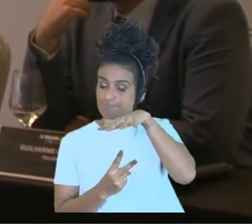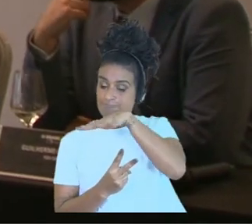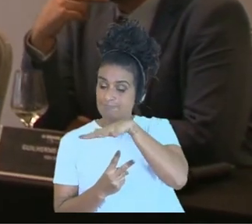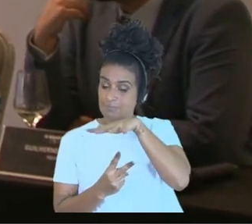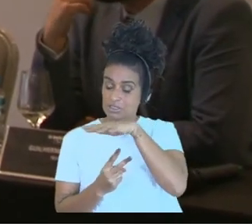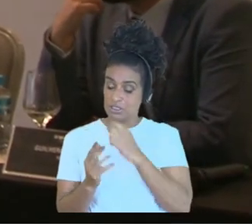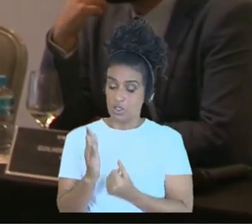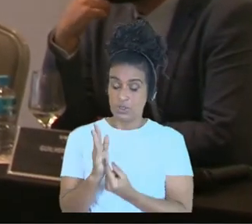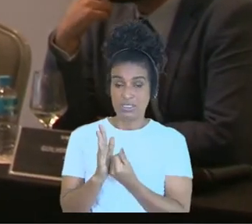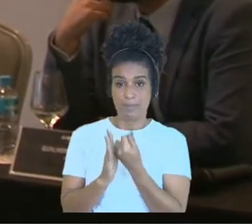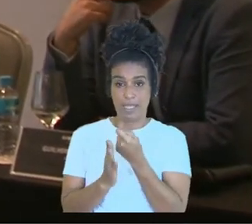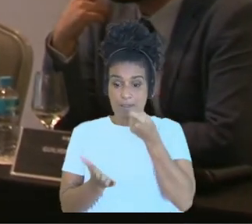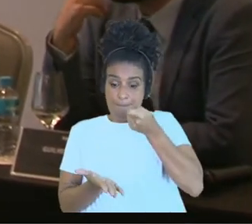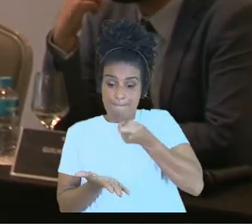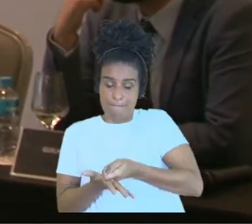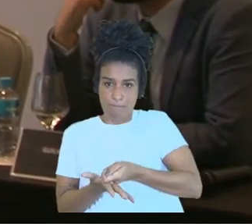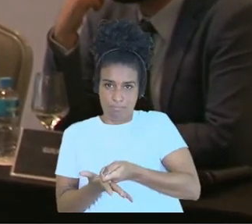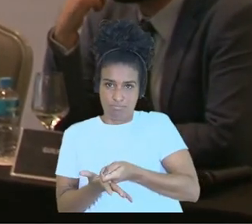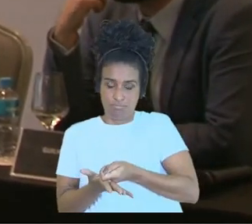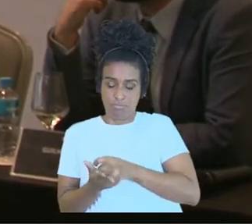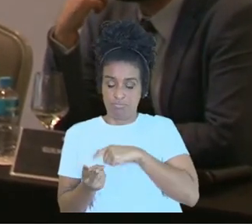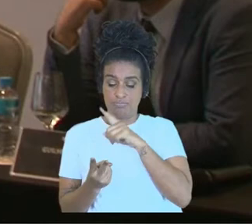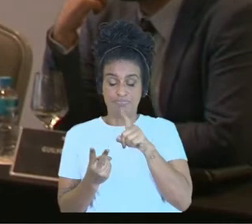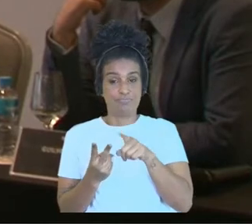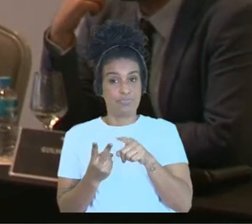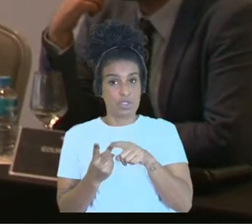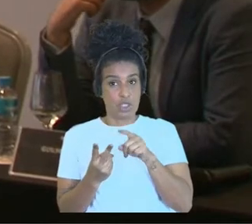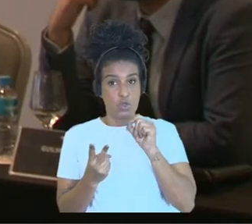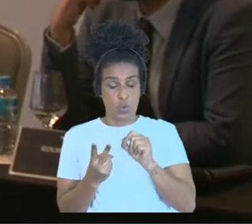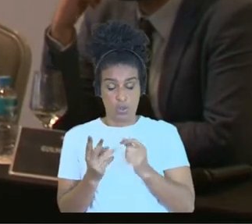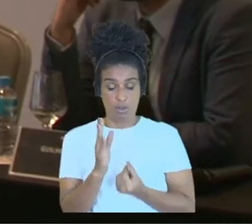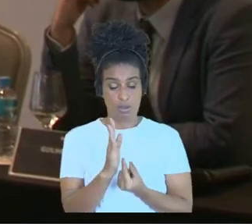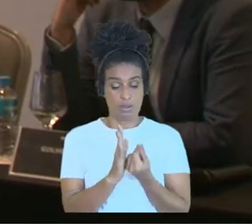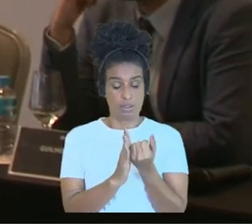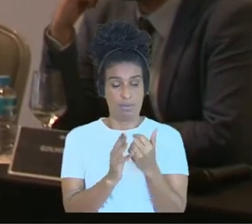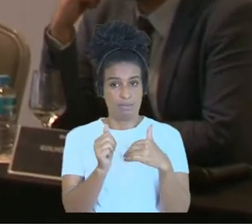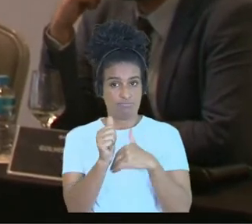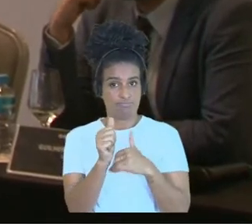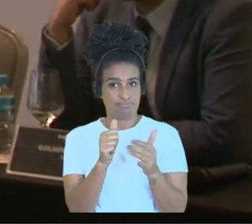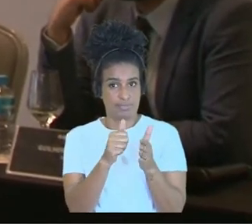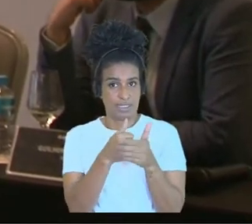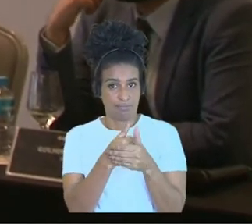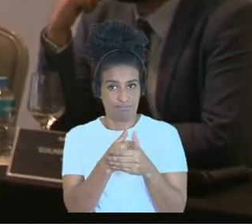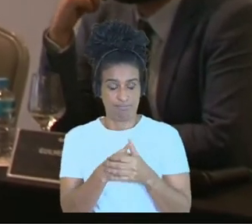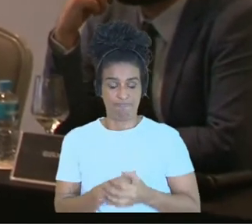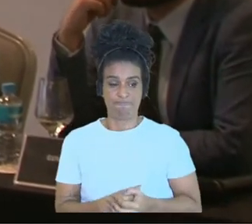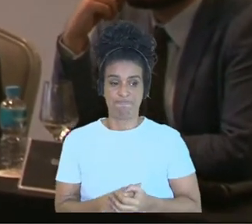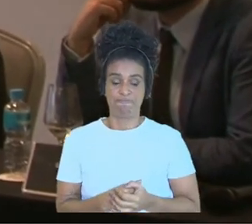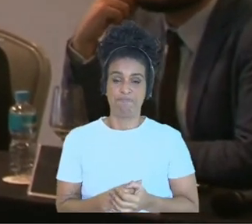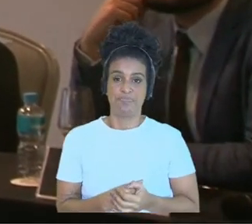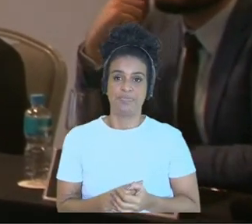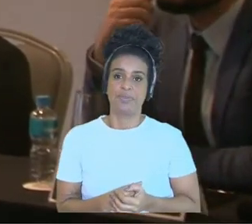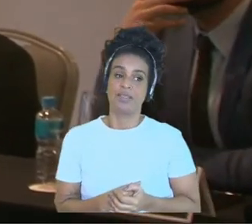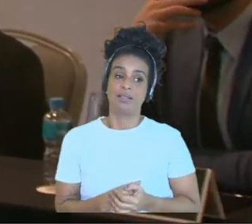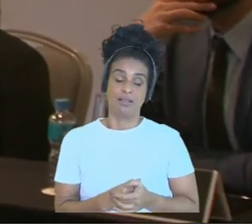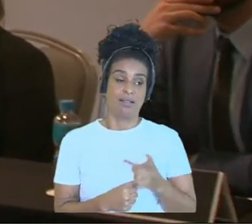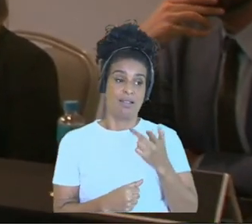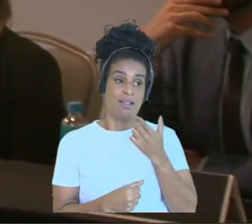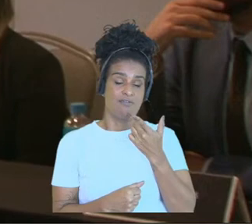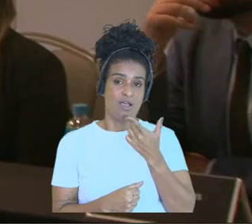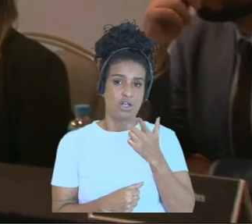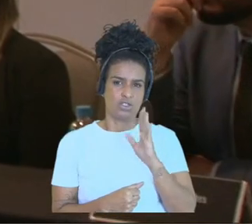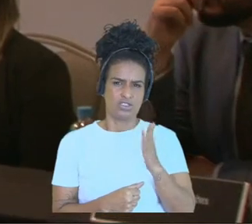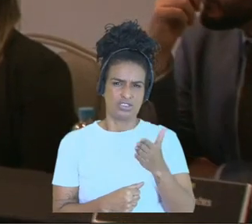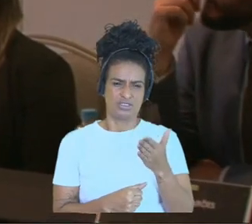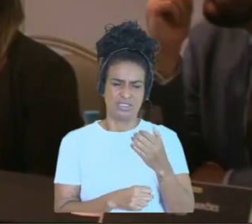orçamento impositivo, outra dimensão é o orçamento secreto. Quer dizer, Zé Mário lembrou muito bem que já